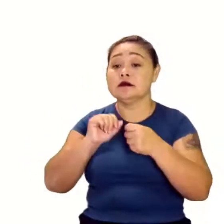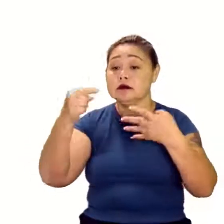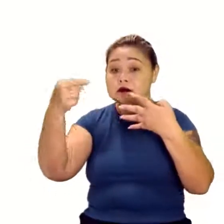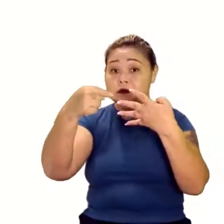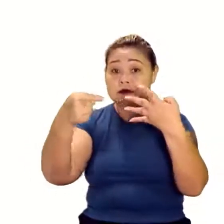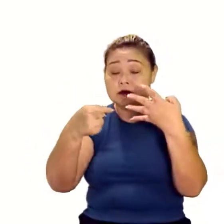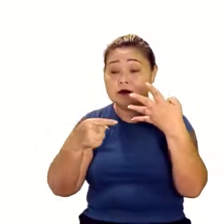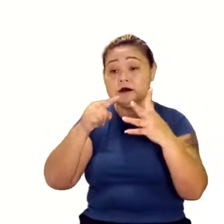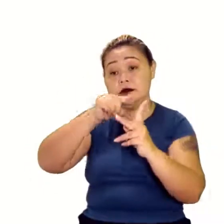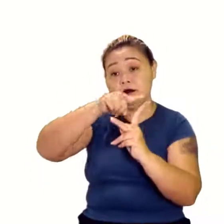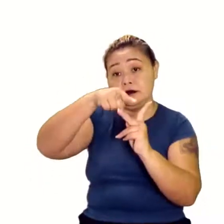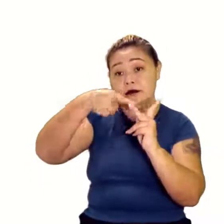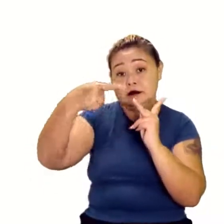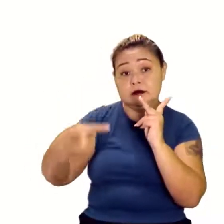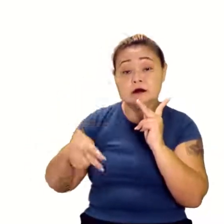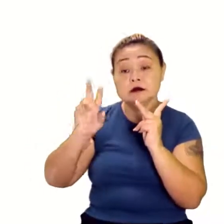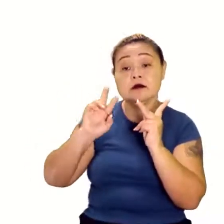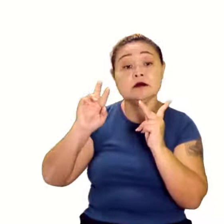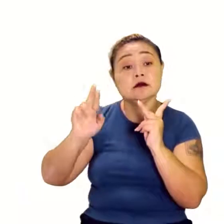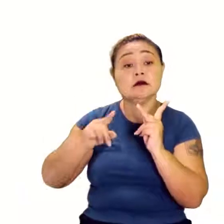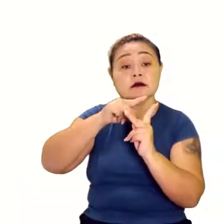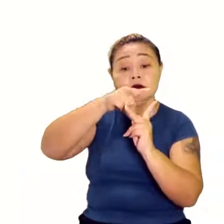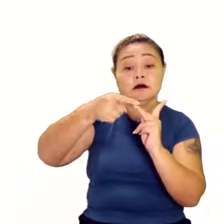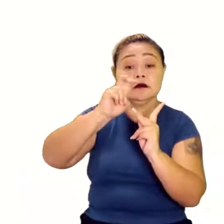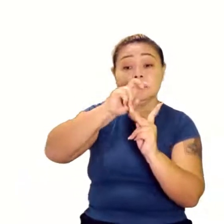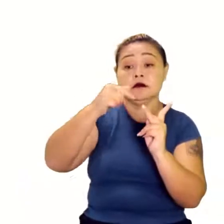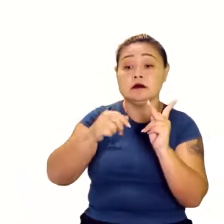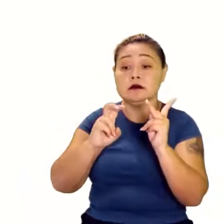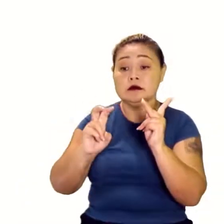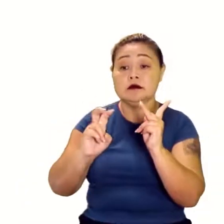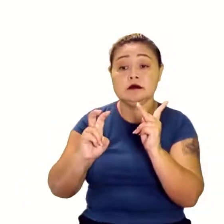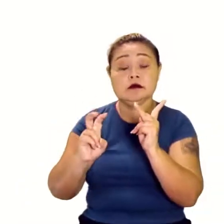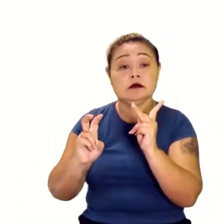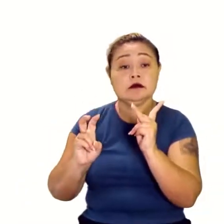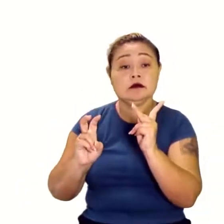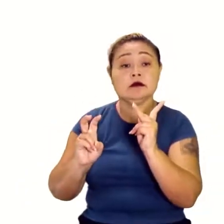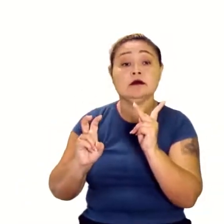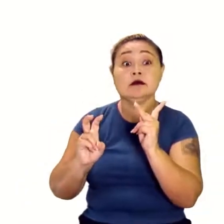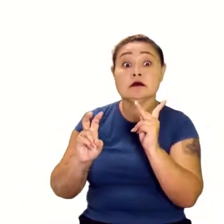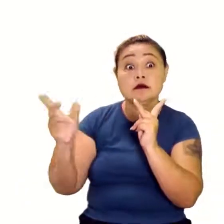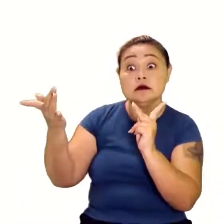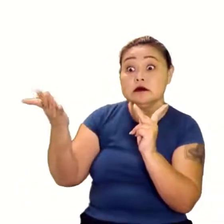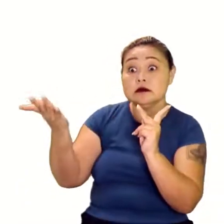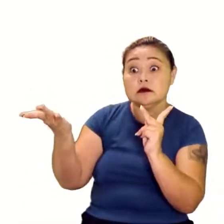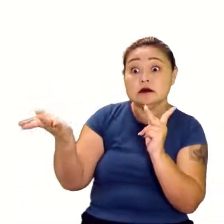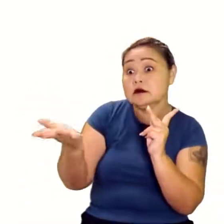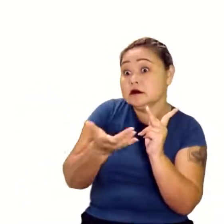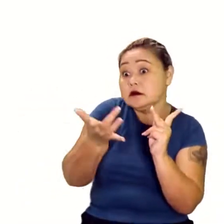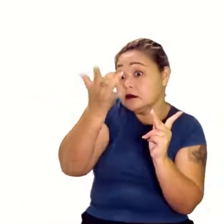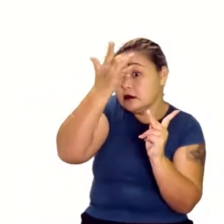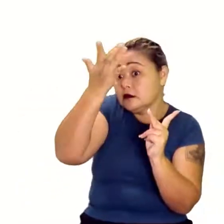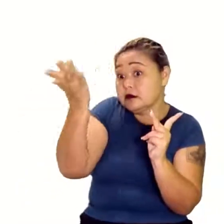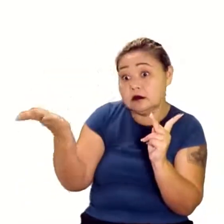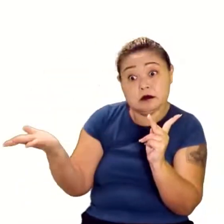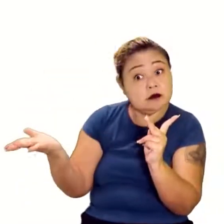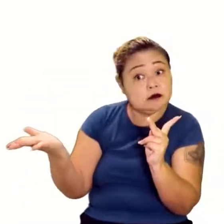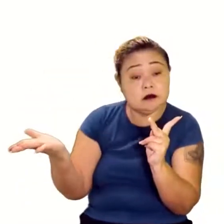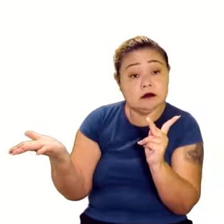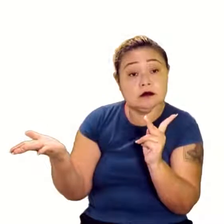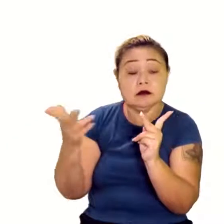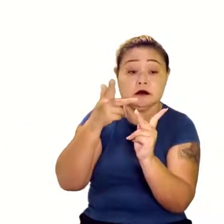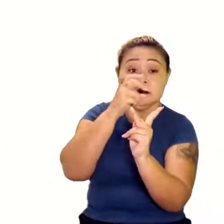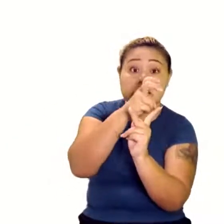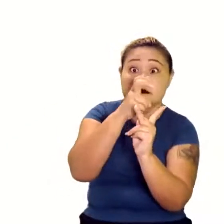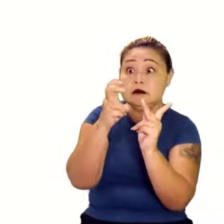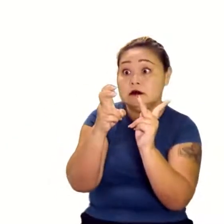radiciação, determine. Vamos ver. A raiz quinta de 7 elevado a 5. E aqui tá na bandeja, né? Muito fácil.